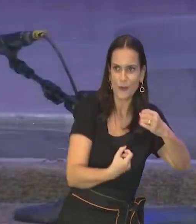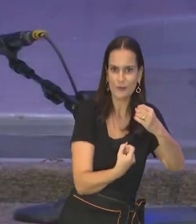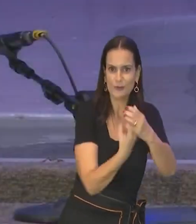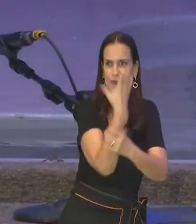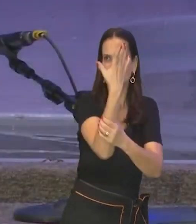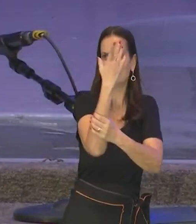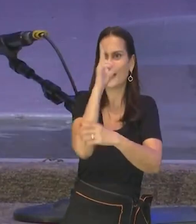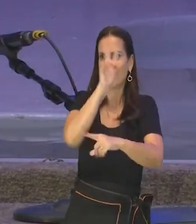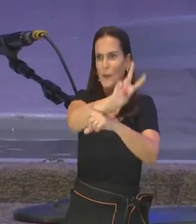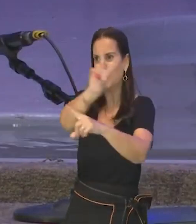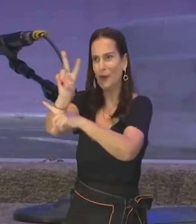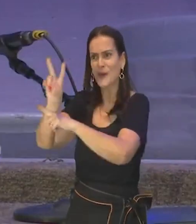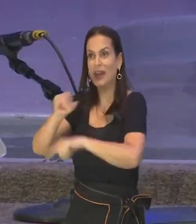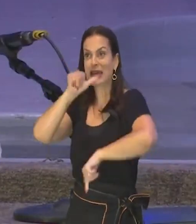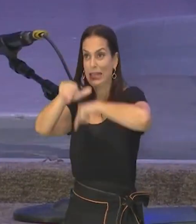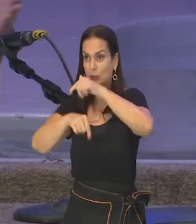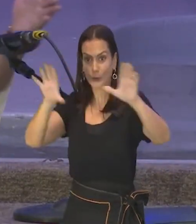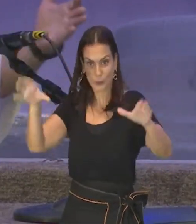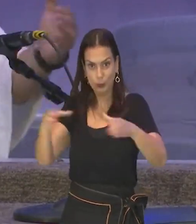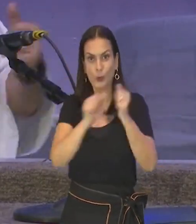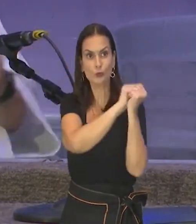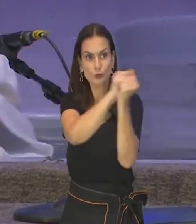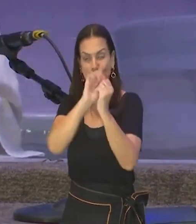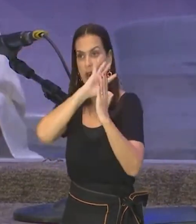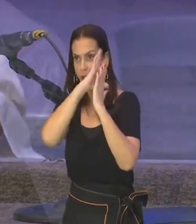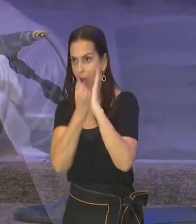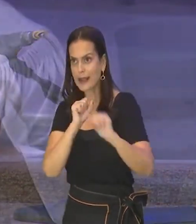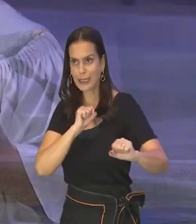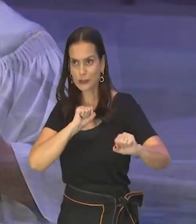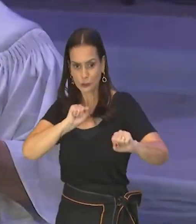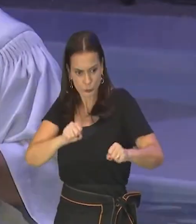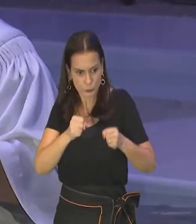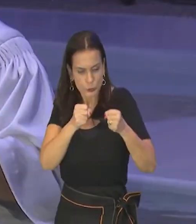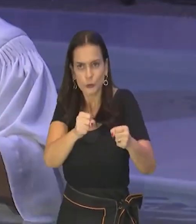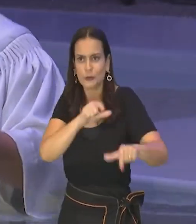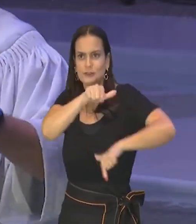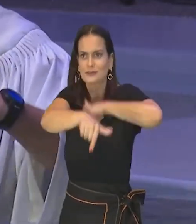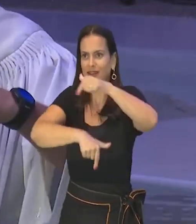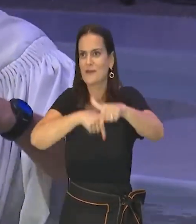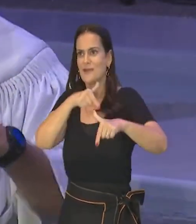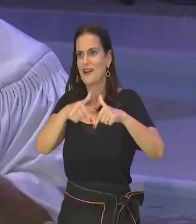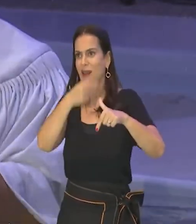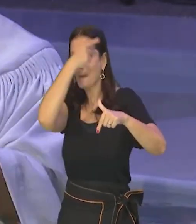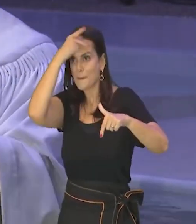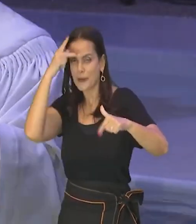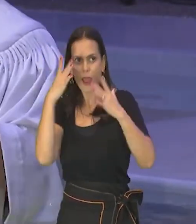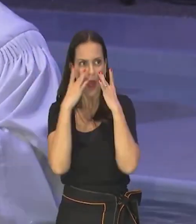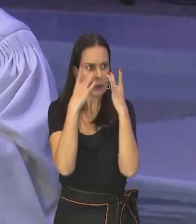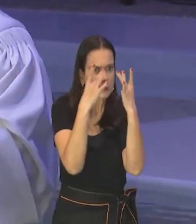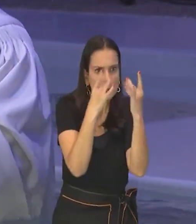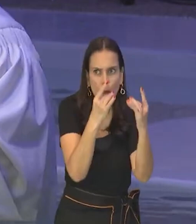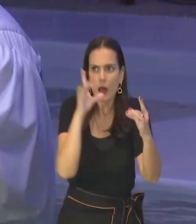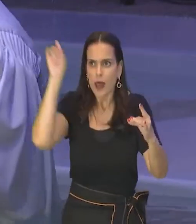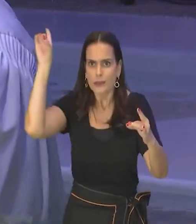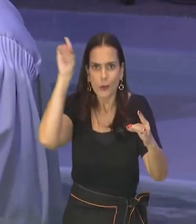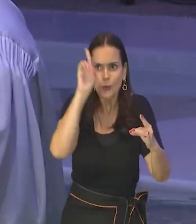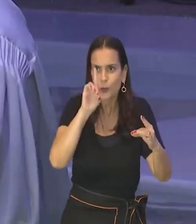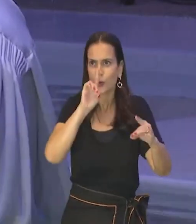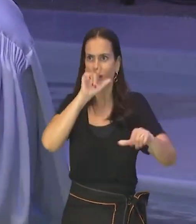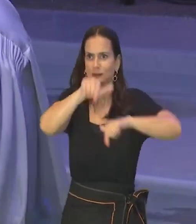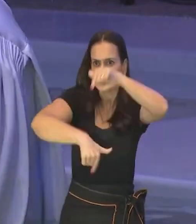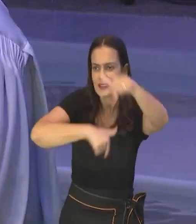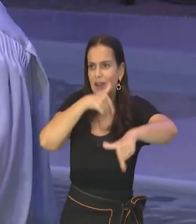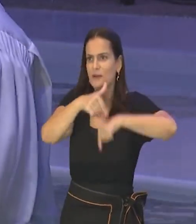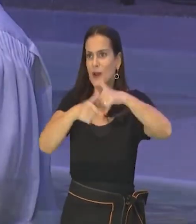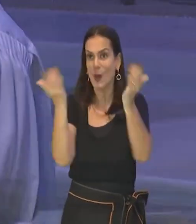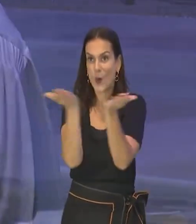um trabalho de todos, é um trabalho em conjunto, é a igreja que se mobiliza. É a igreja que está atenta ao mover de Deus, é a pessoa, é